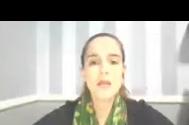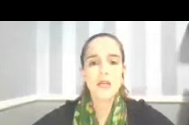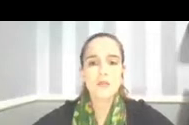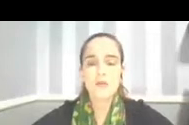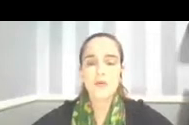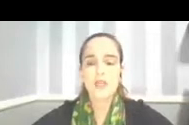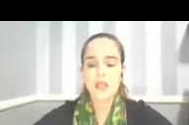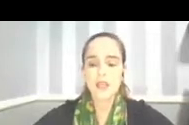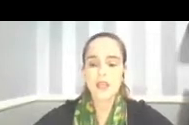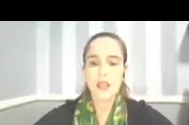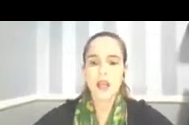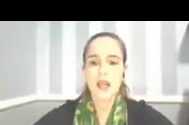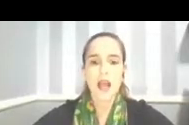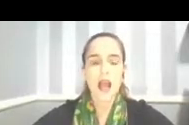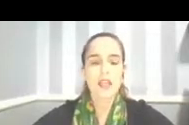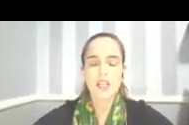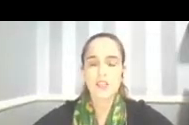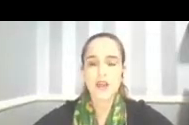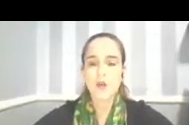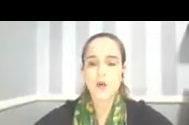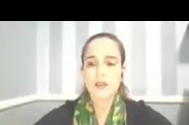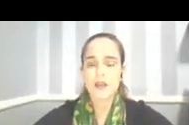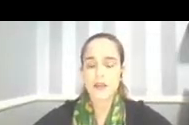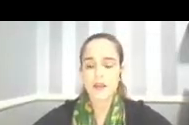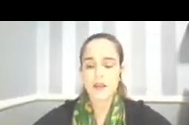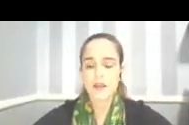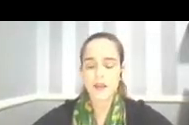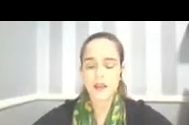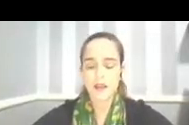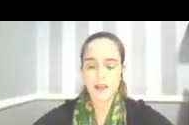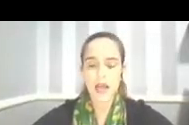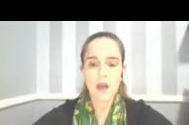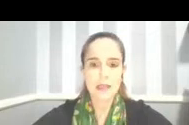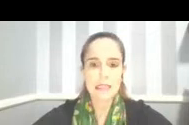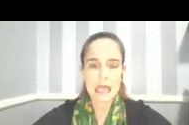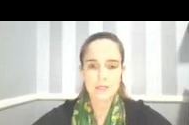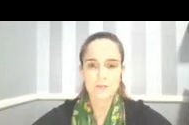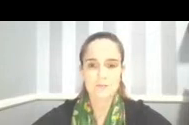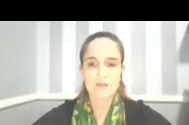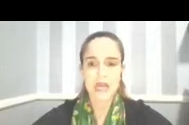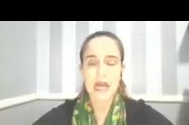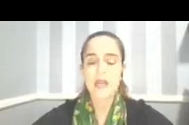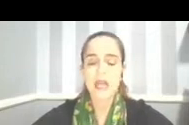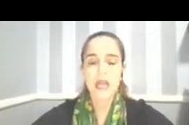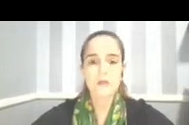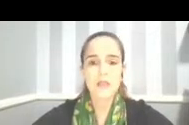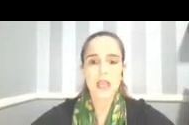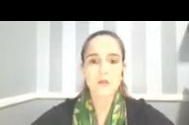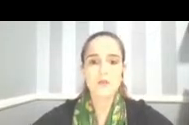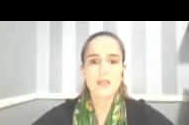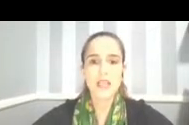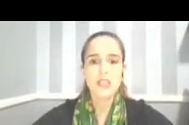Então, lembrando o que a gente falou na aula passada, tá?